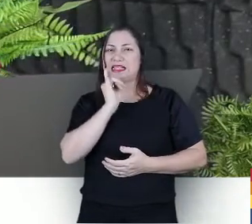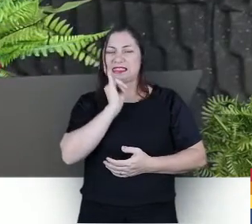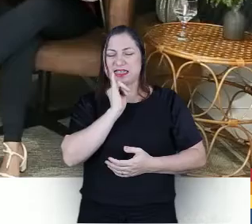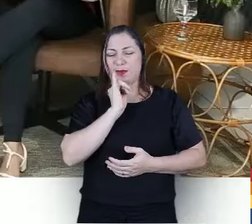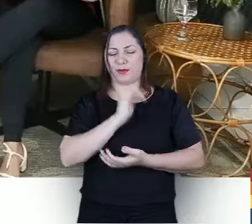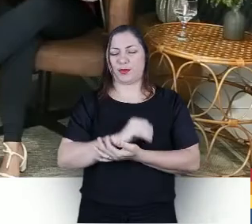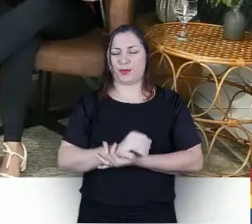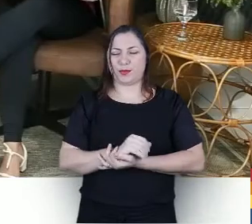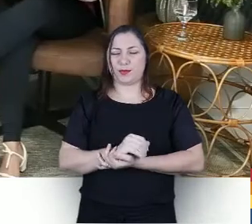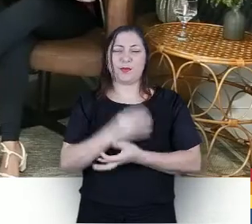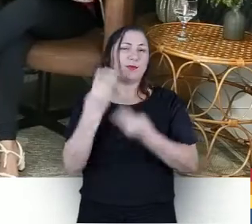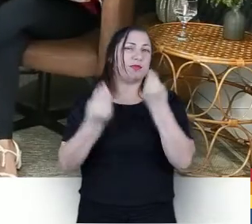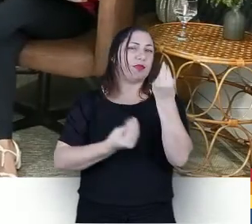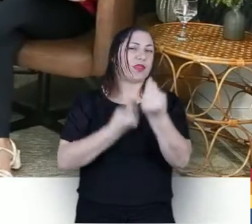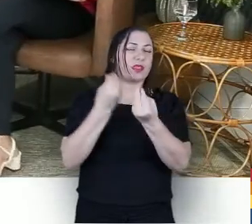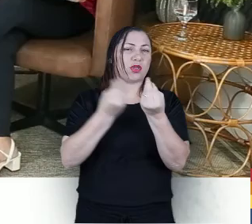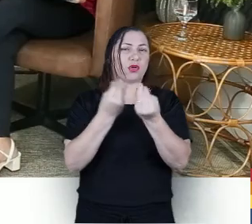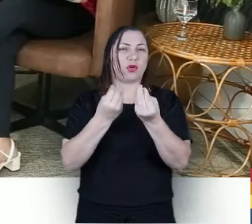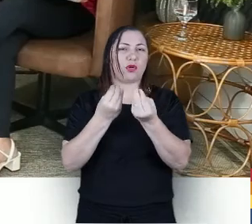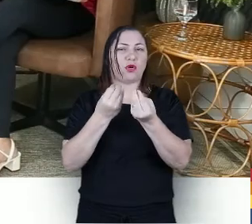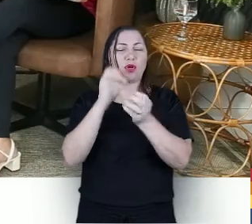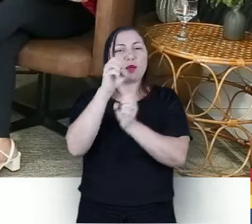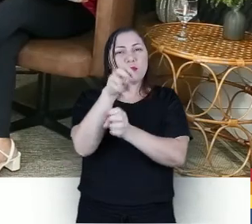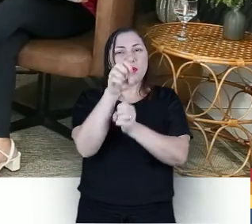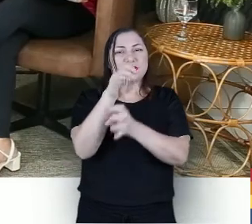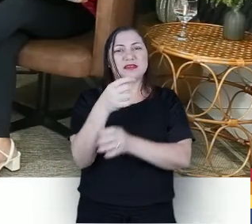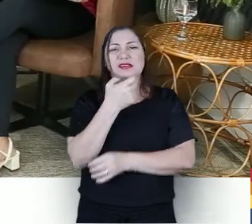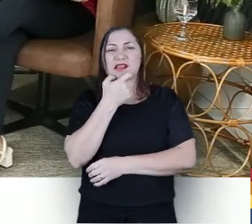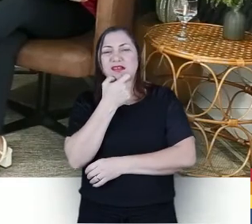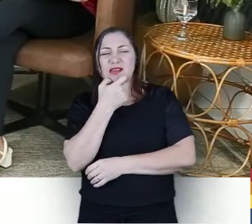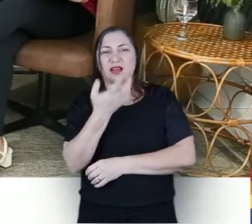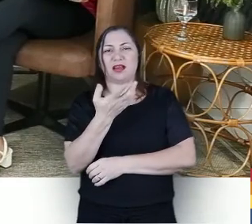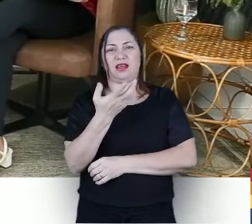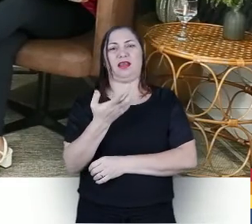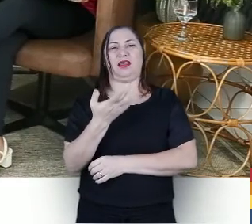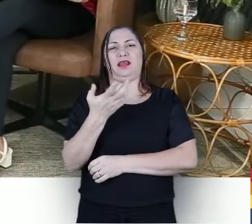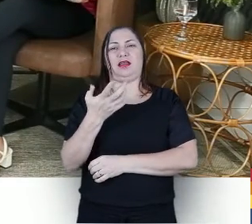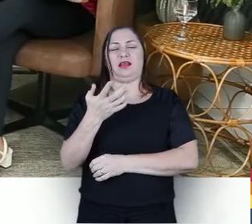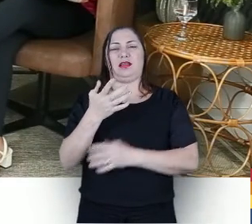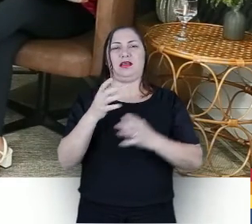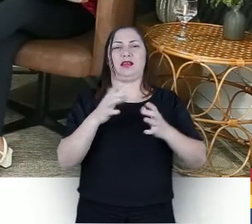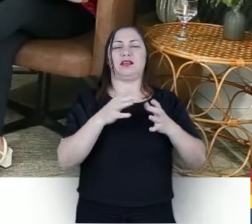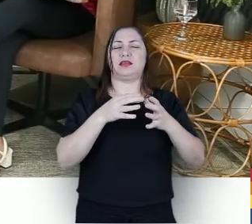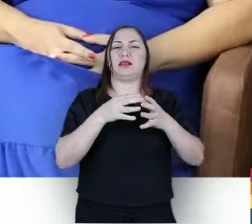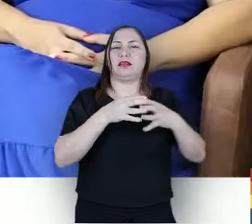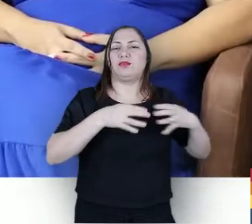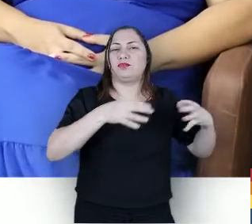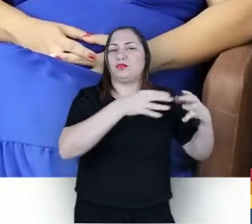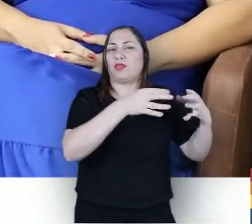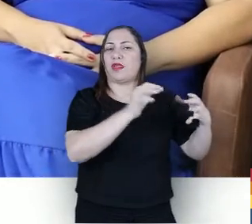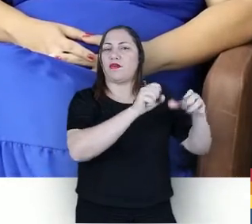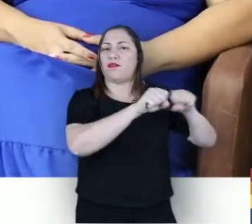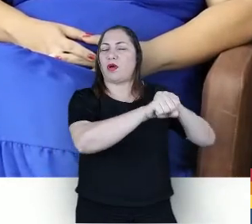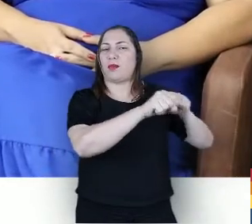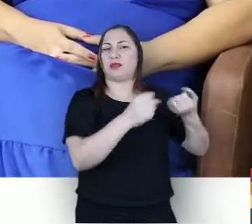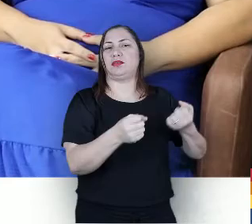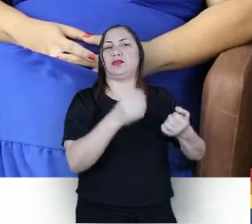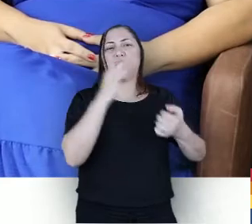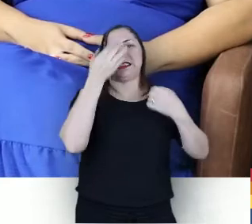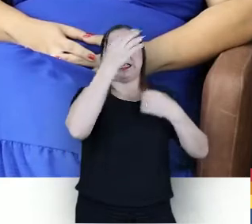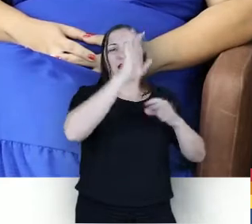formativos. Bom, Imaculada, como a gente havia falado, né, anteriormente, nós damos um